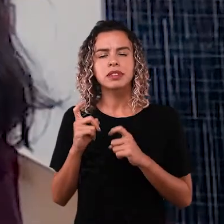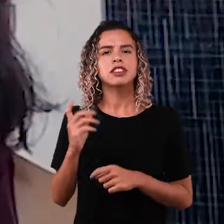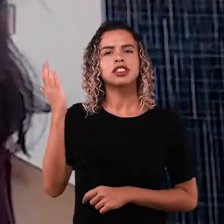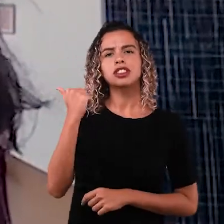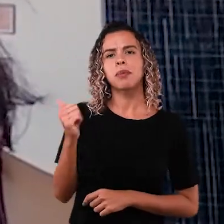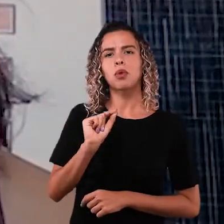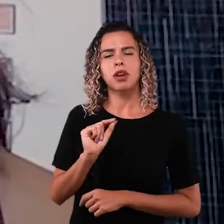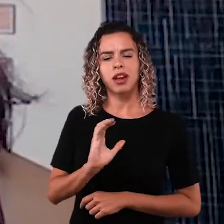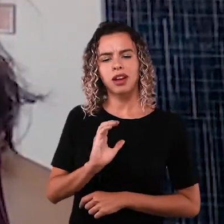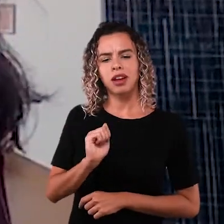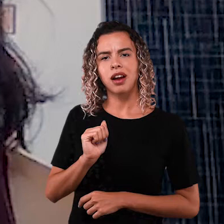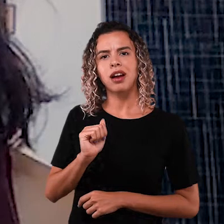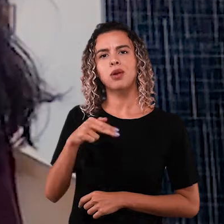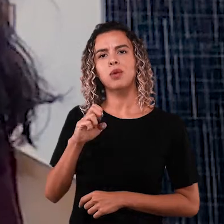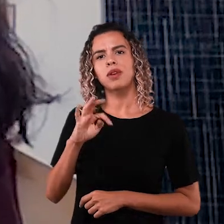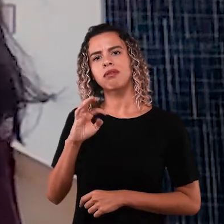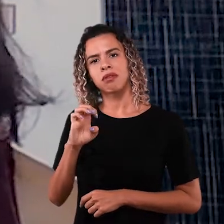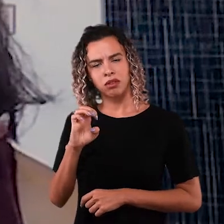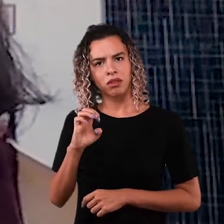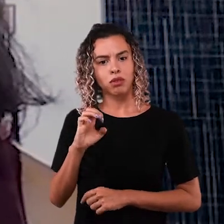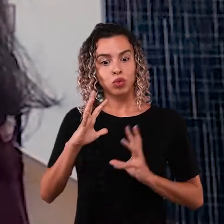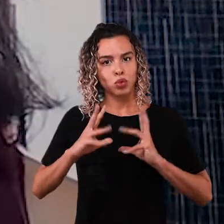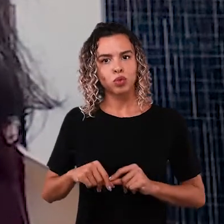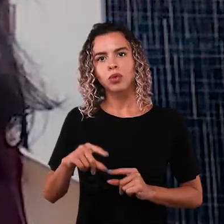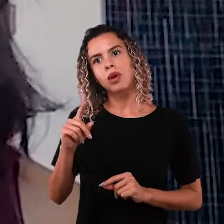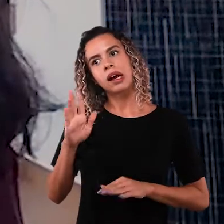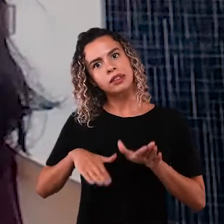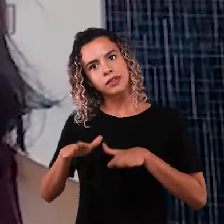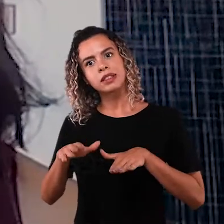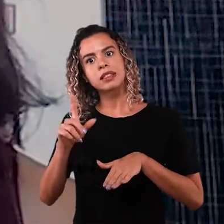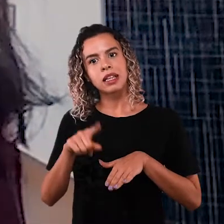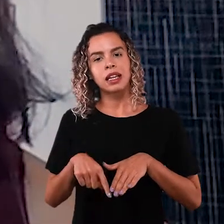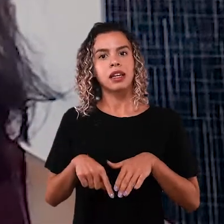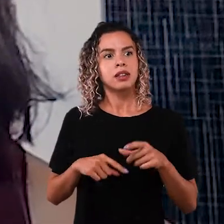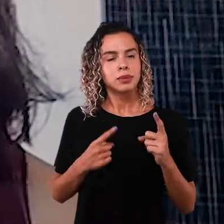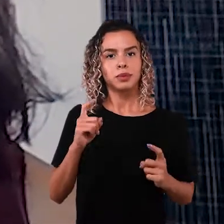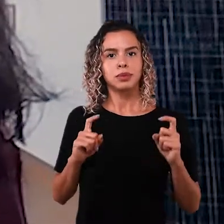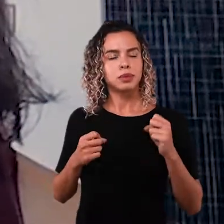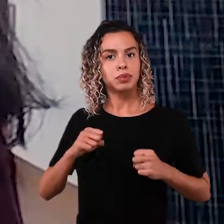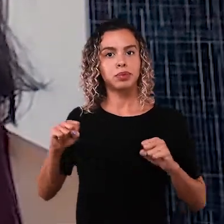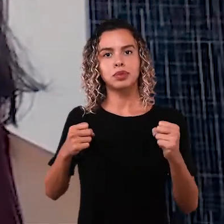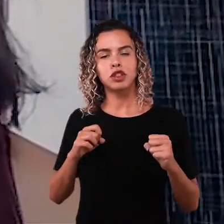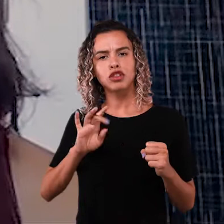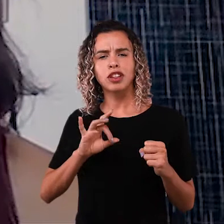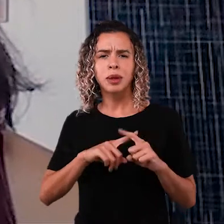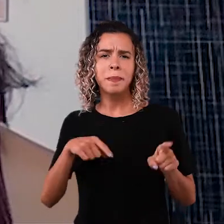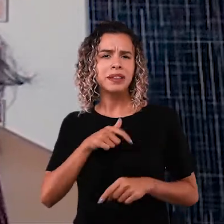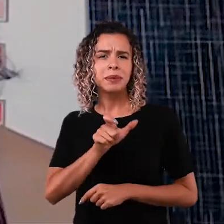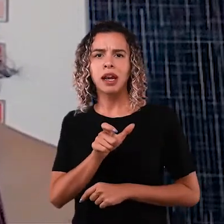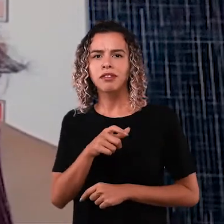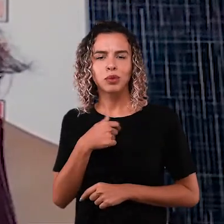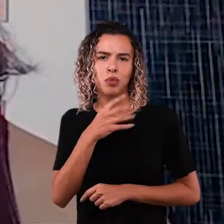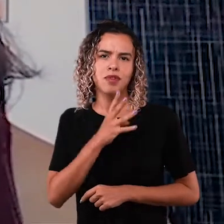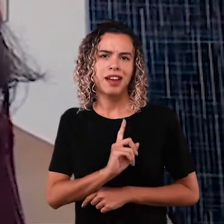de cacuete. E nem tudo era tique. Tinha os estimes, né? Mas Eu não sabia que tinha esse nome,